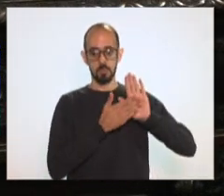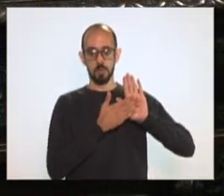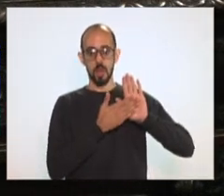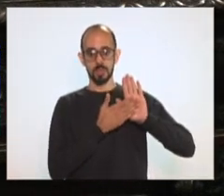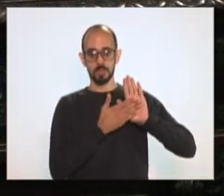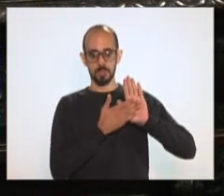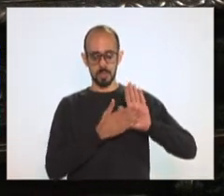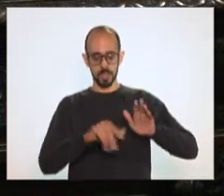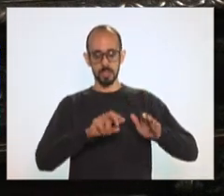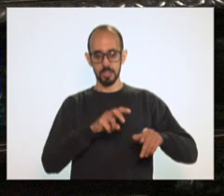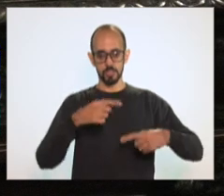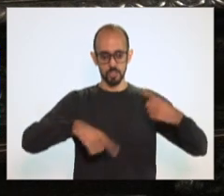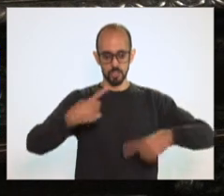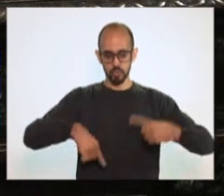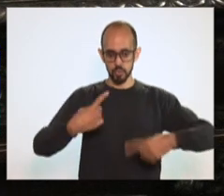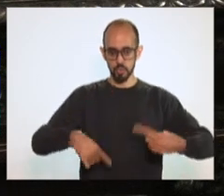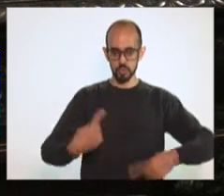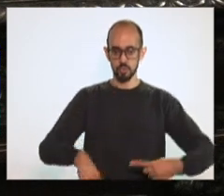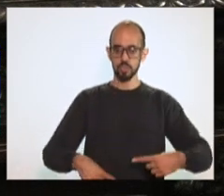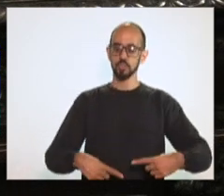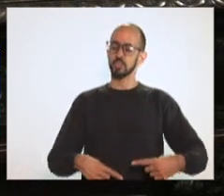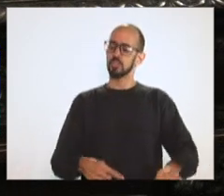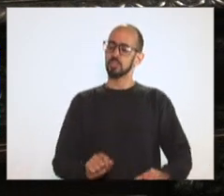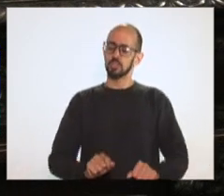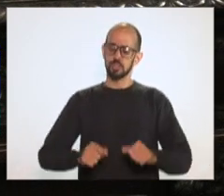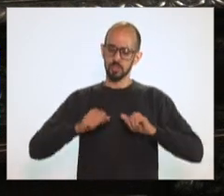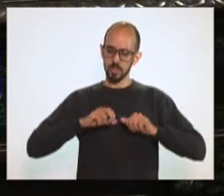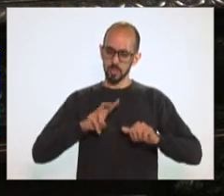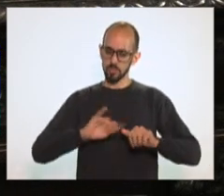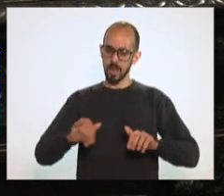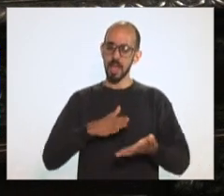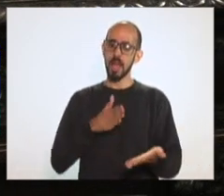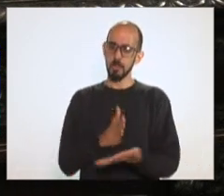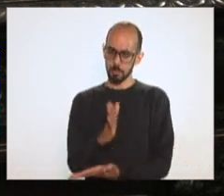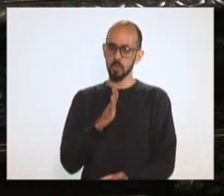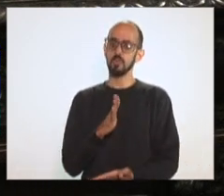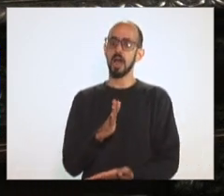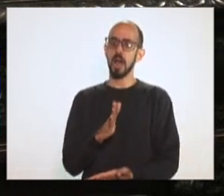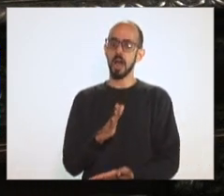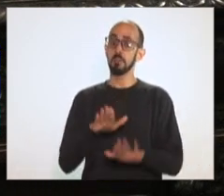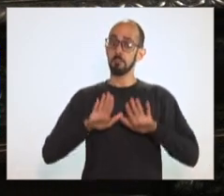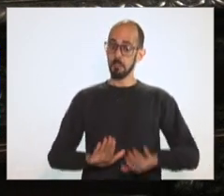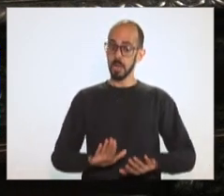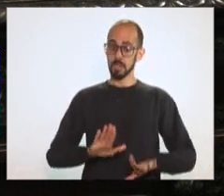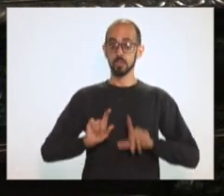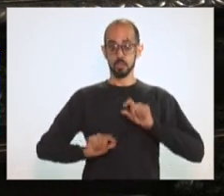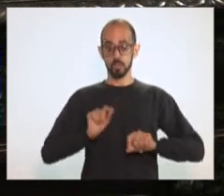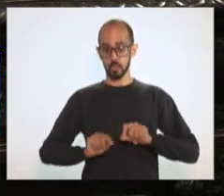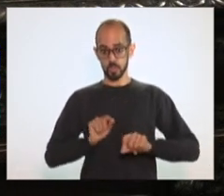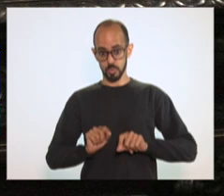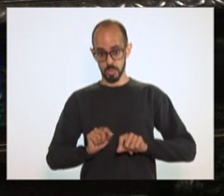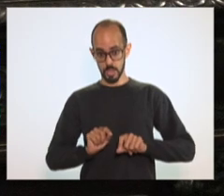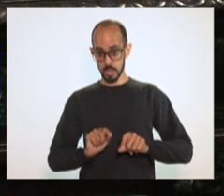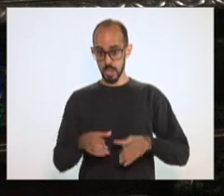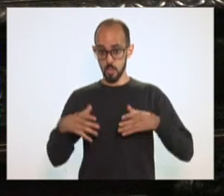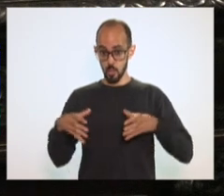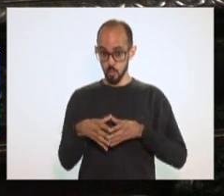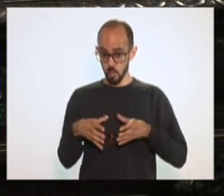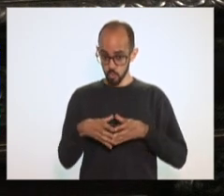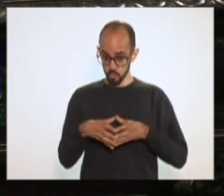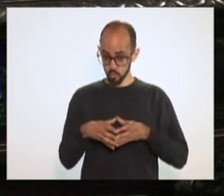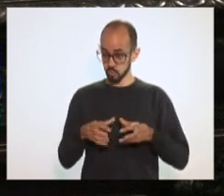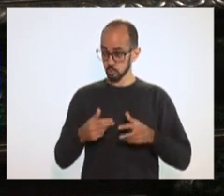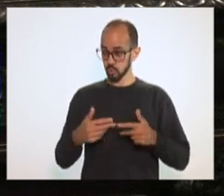estamos discutindo, debatendo e que vamos aprovar. No entanto, o arcabouço legal precisa